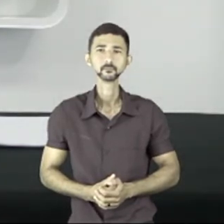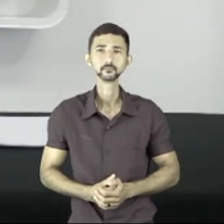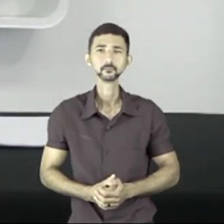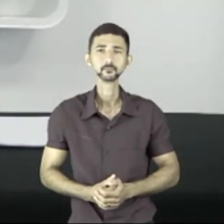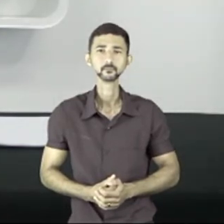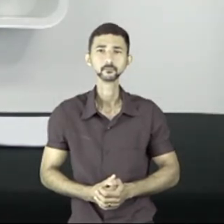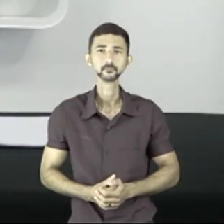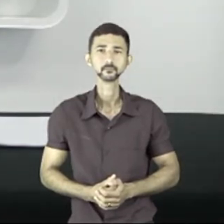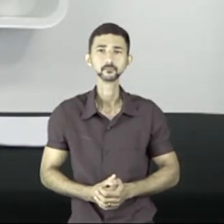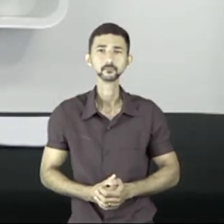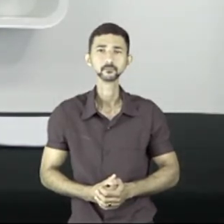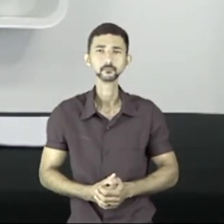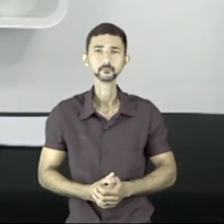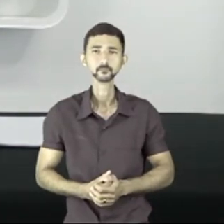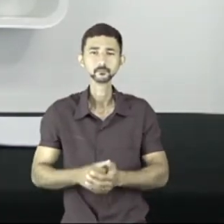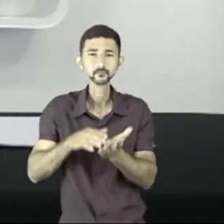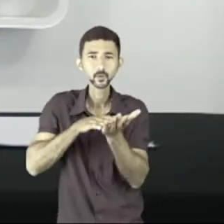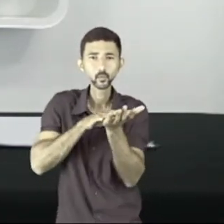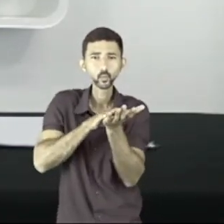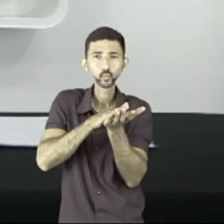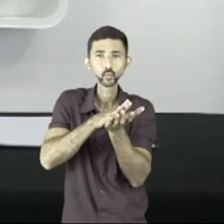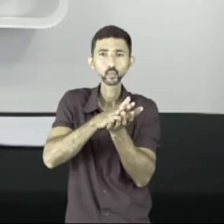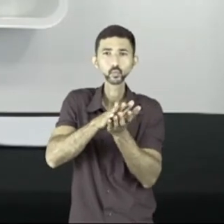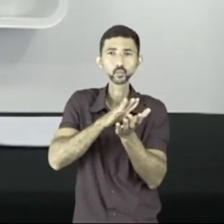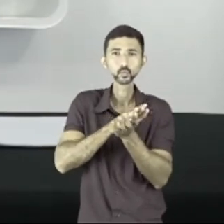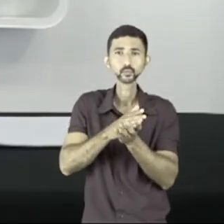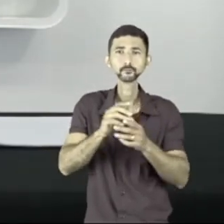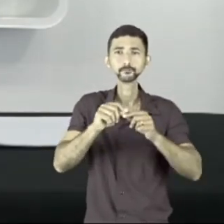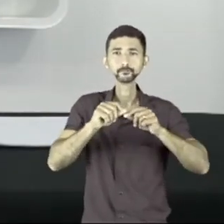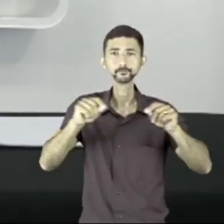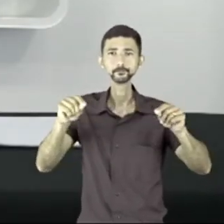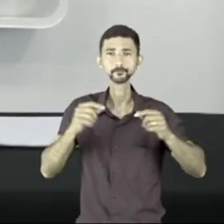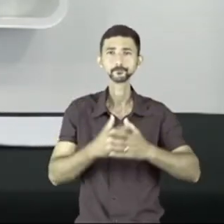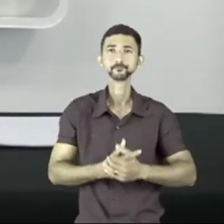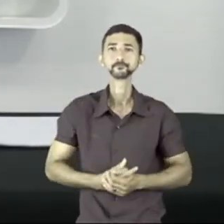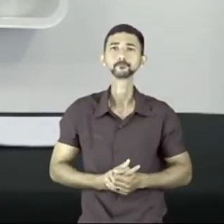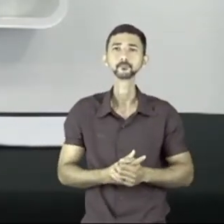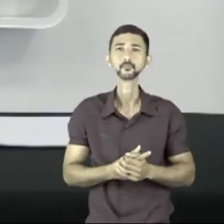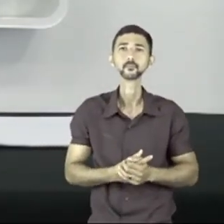Você vai simplesmente enrolar, puxar